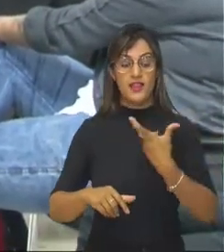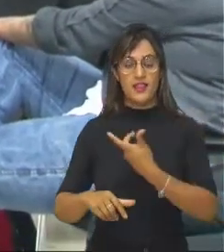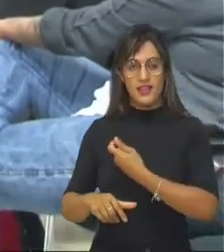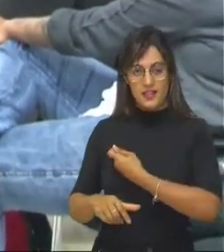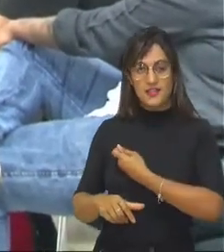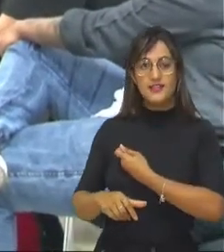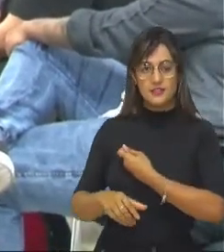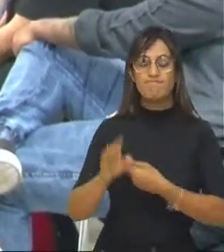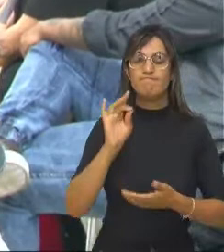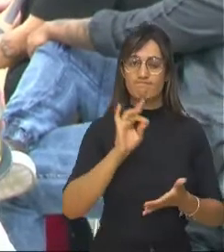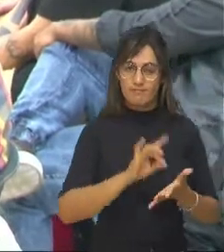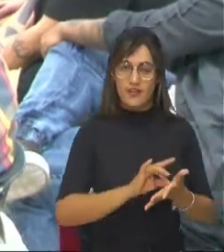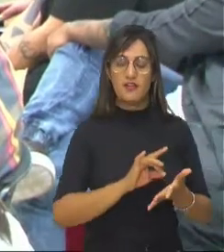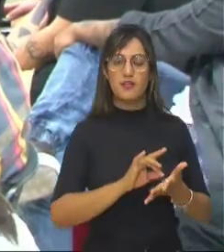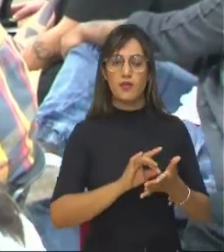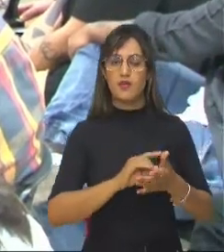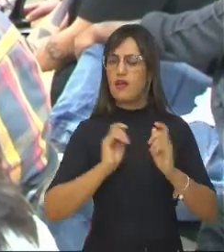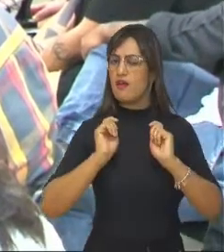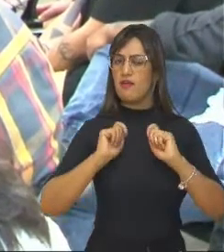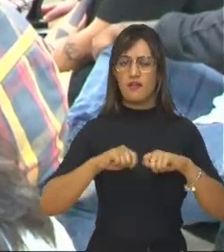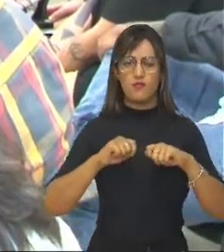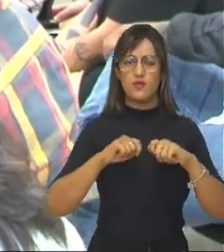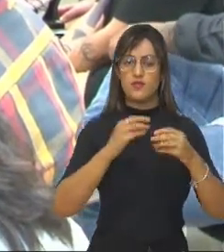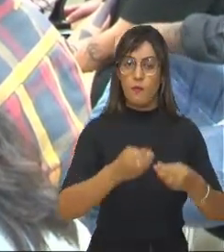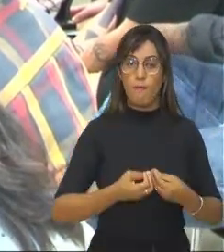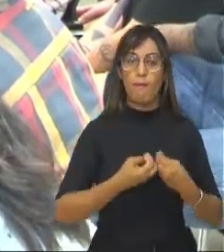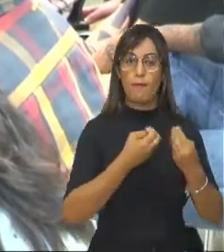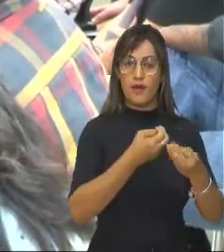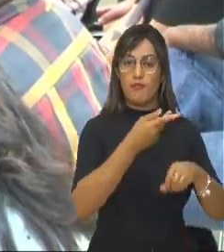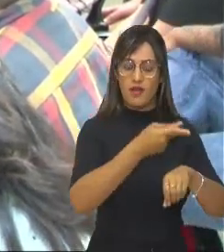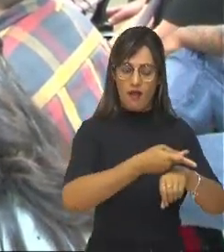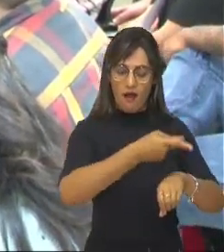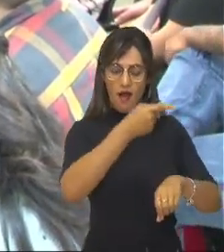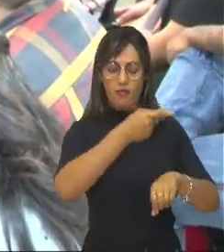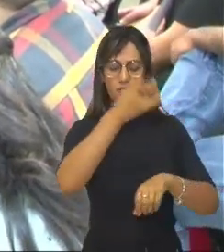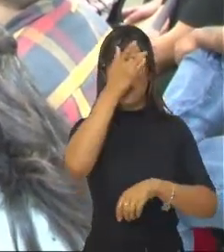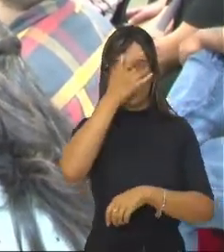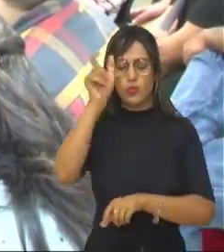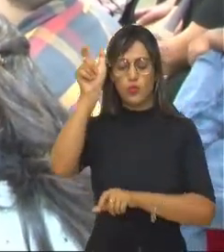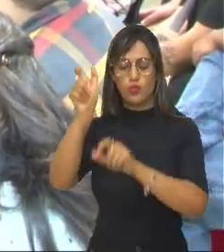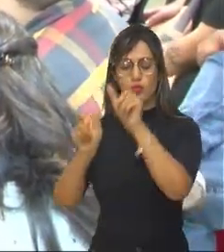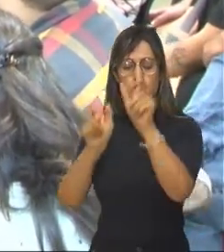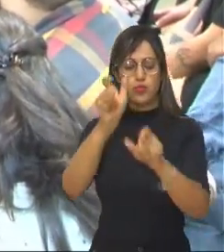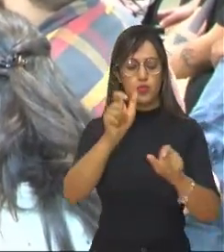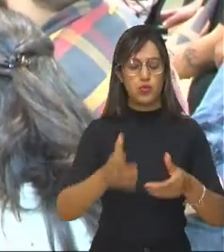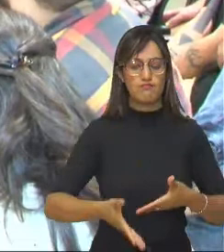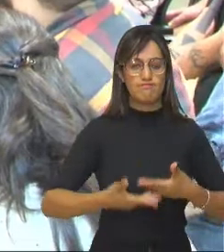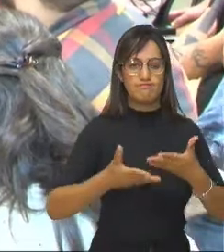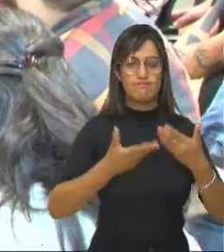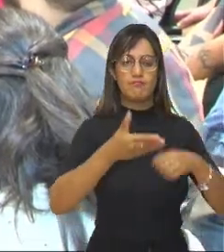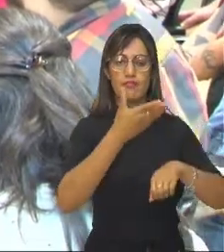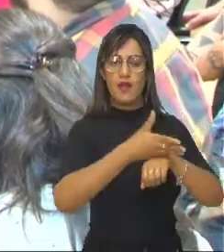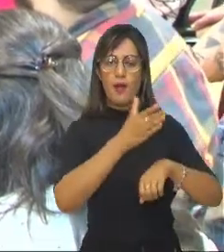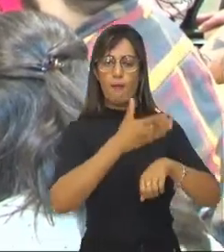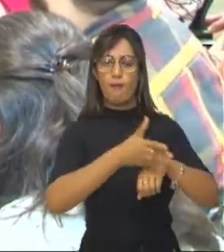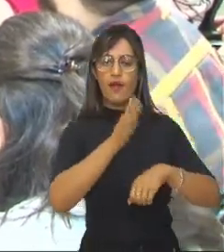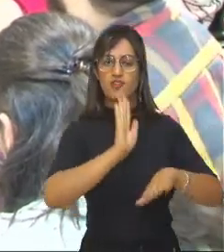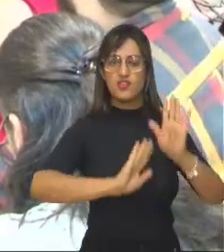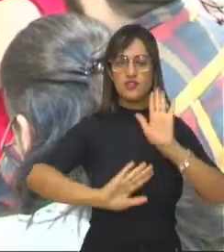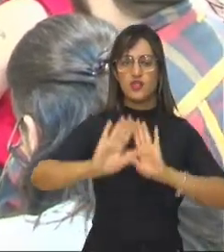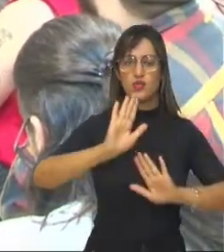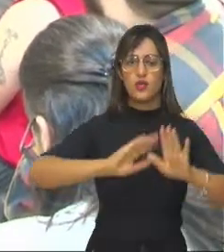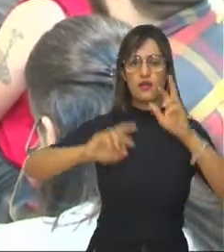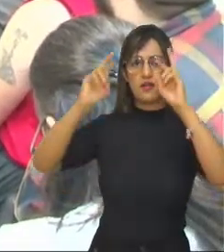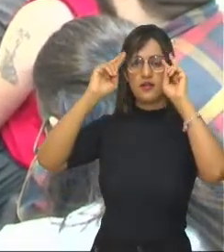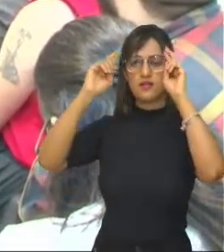porque é impossível premiarmos pessoas que promovam práticas de cuidado, respeito